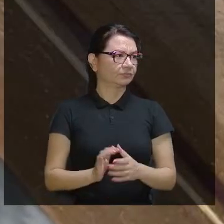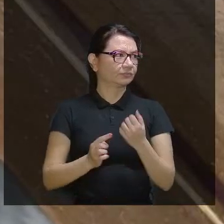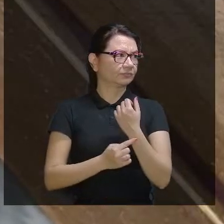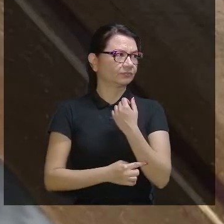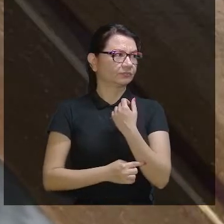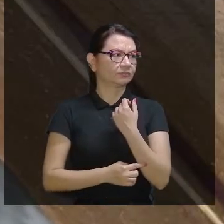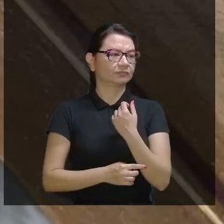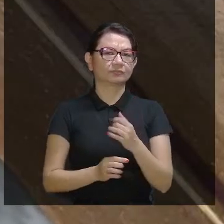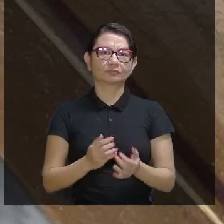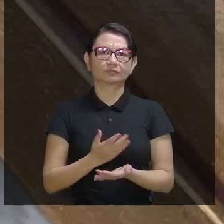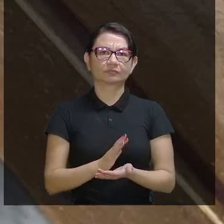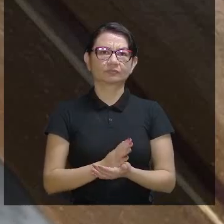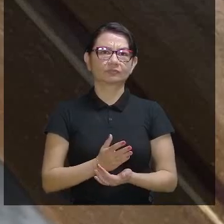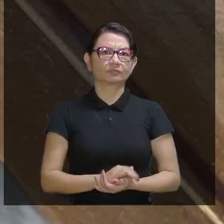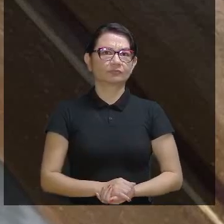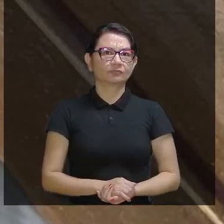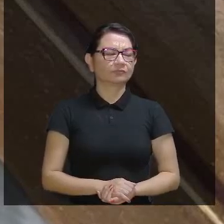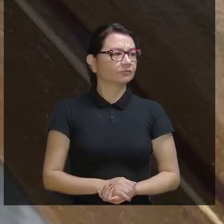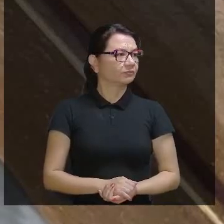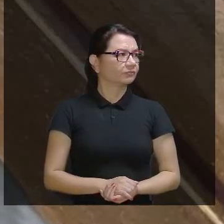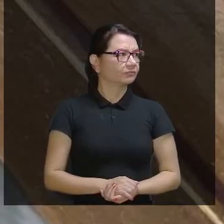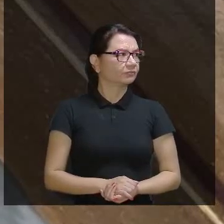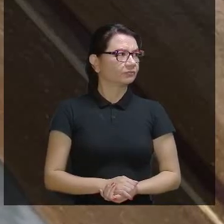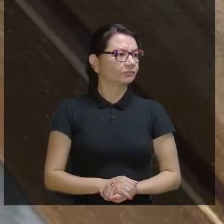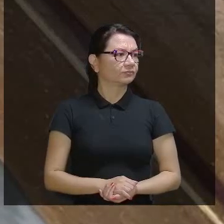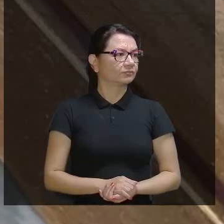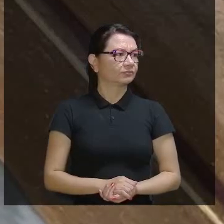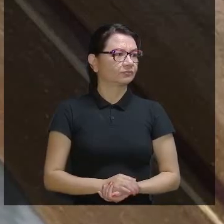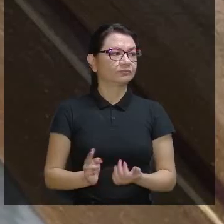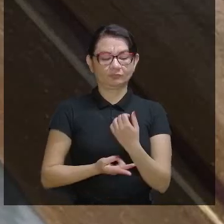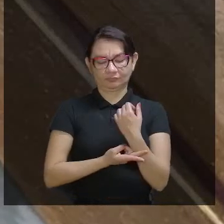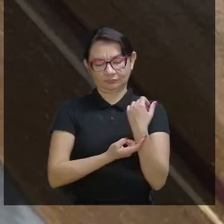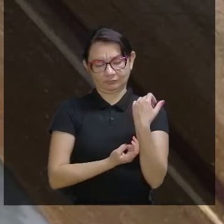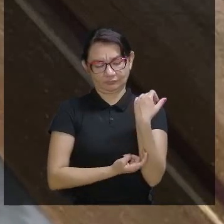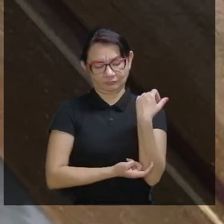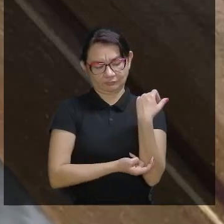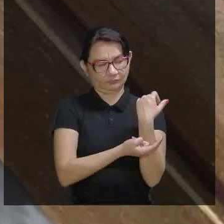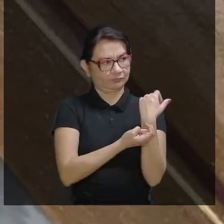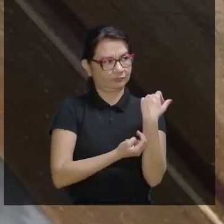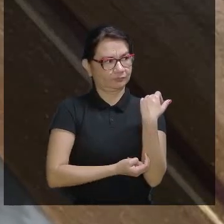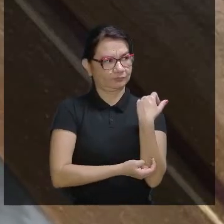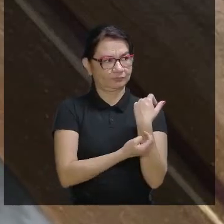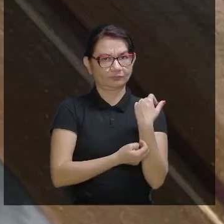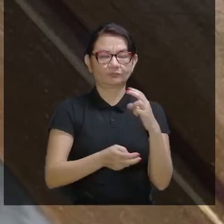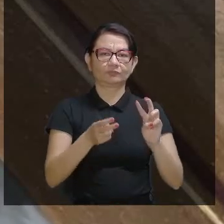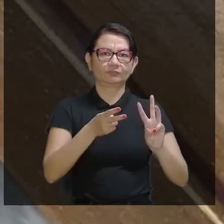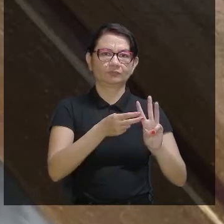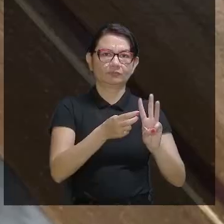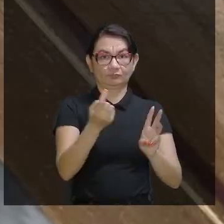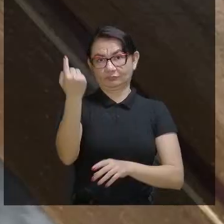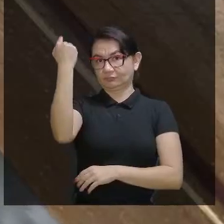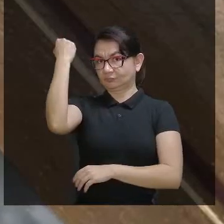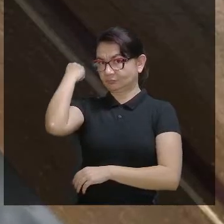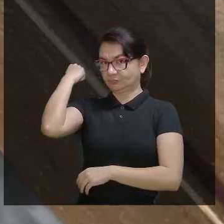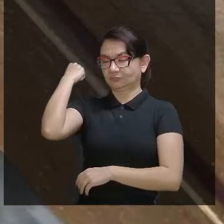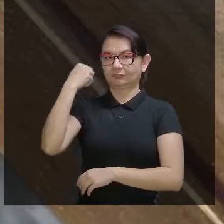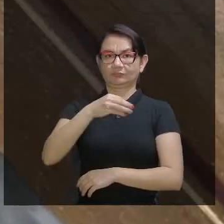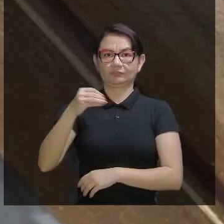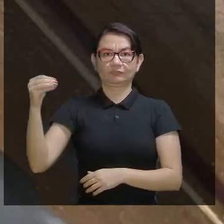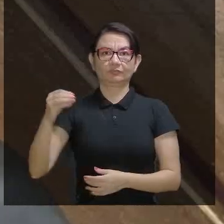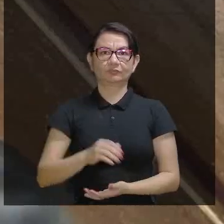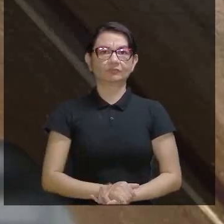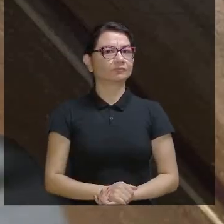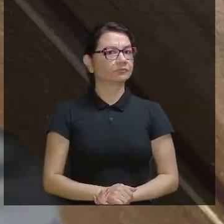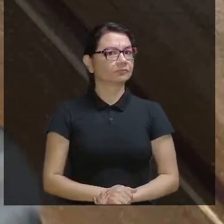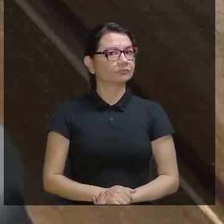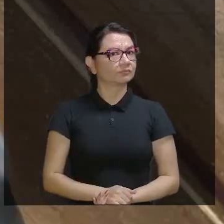ainda resquícios do belo grafismo indígena feito pela comunidade Wayampi, onde estivemos há pouco, e